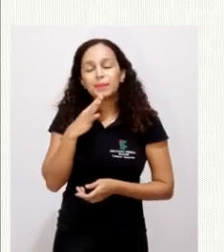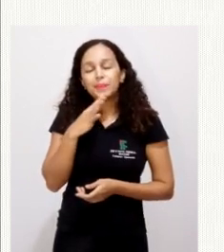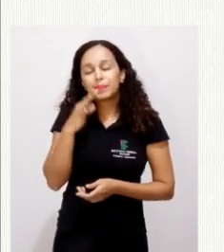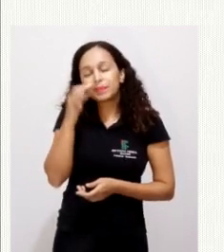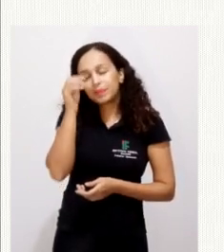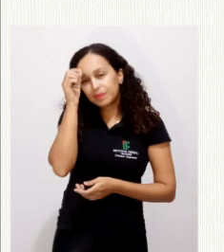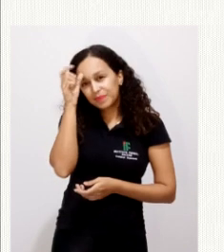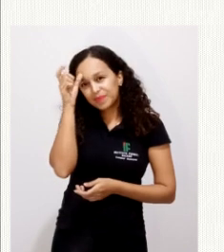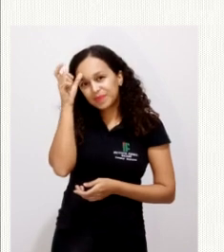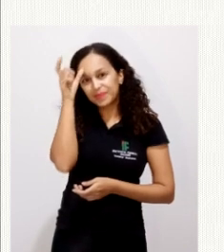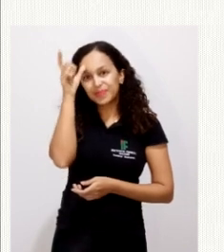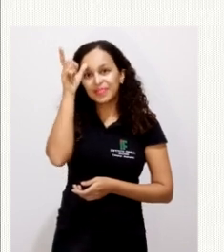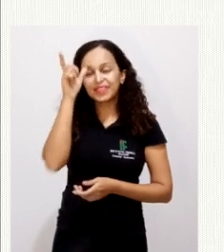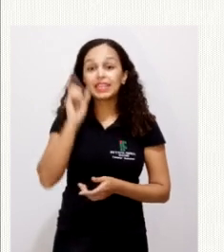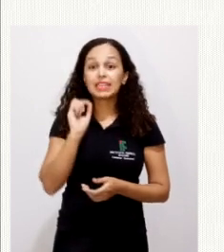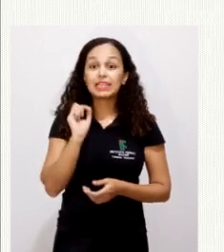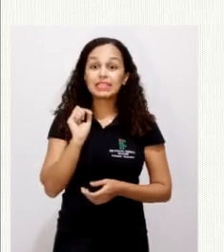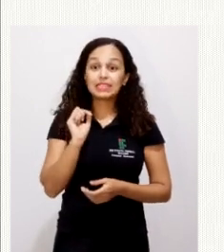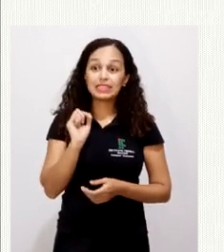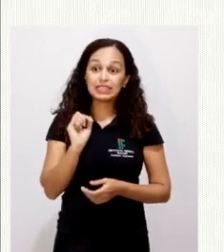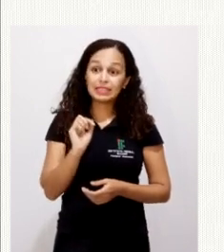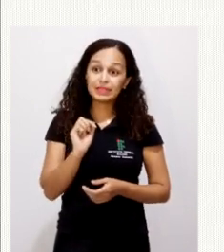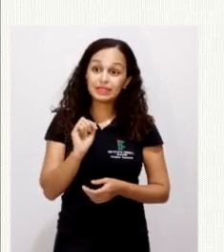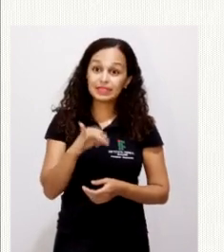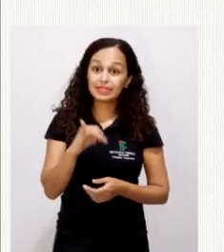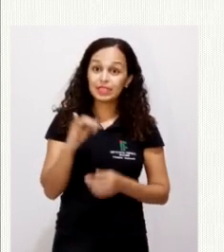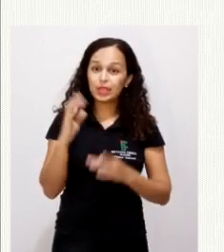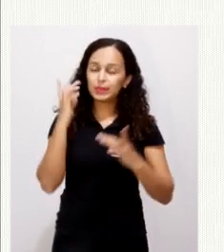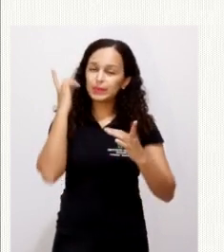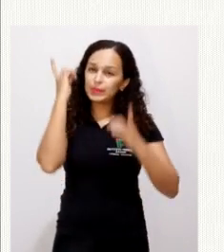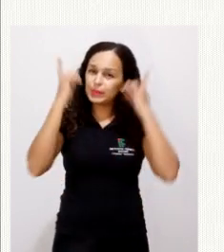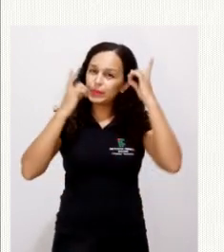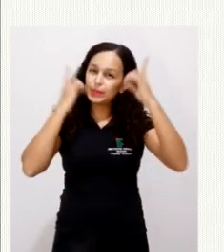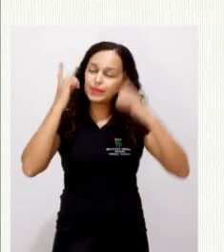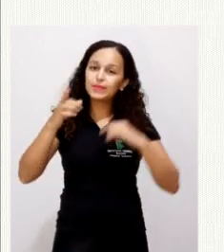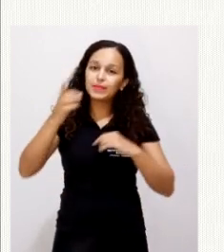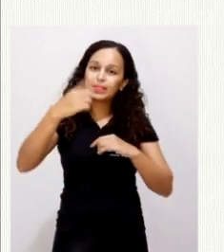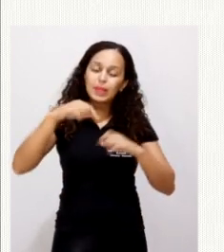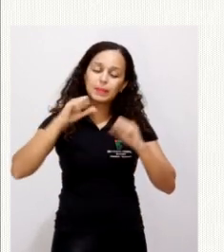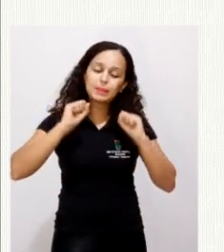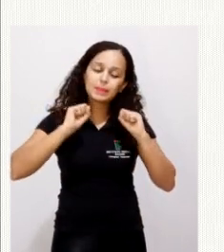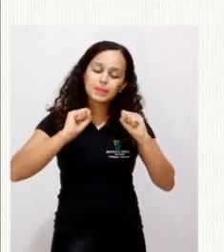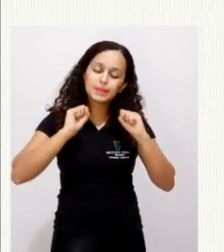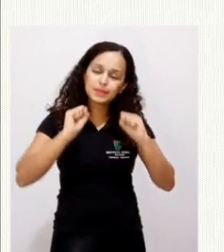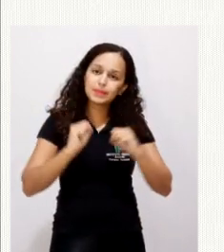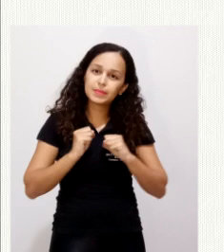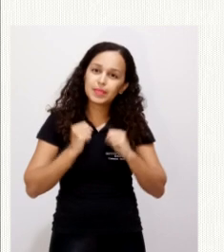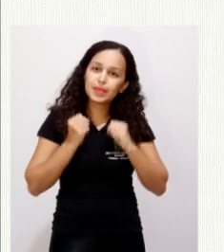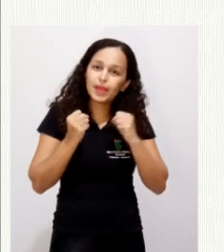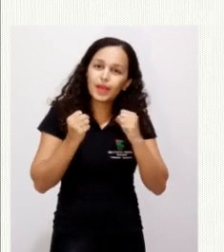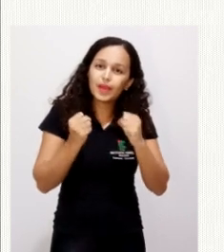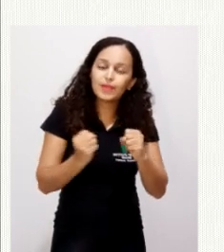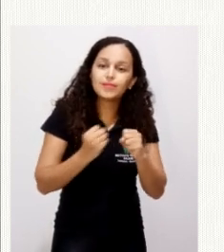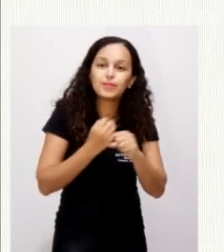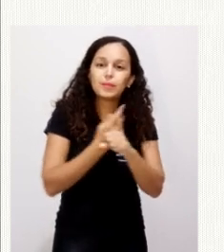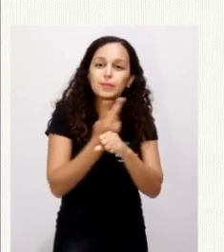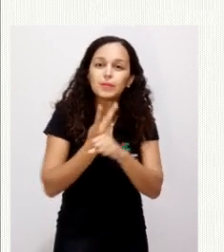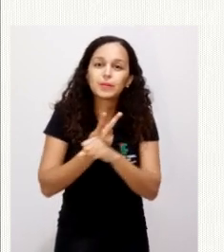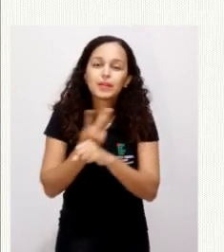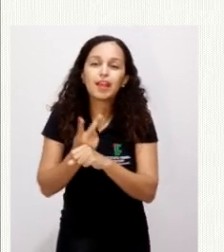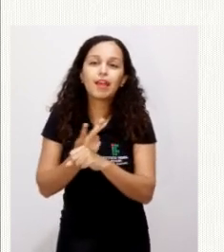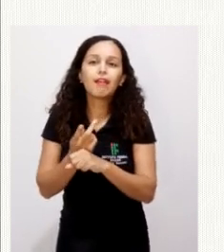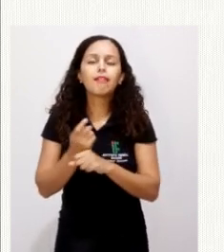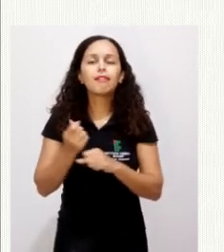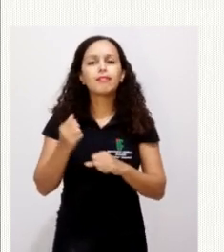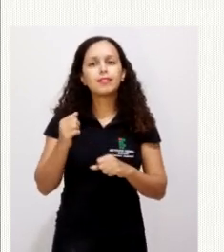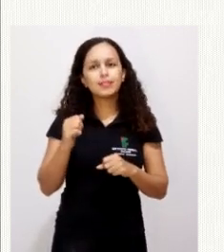pelo menos, de dúvida, para que a gente possa buscar mais sobre esse potencial das punks,